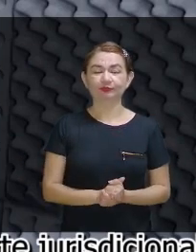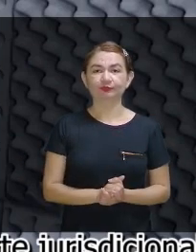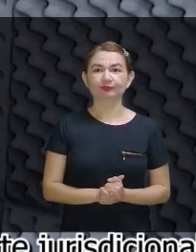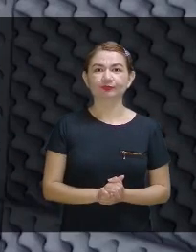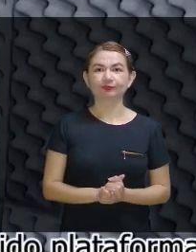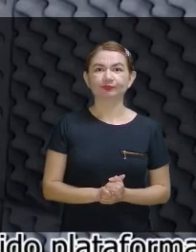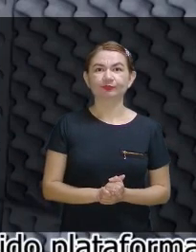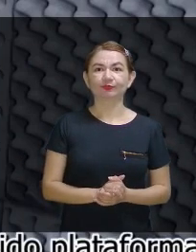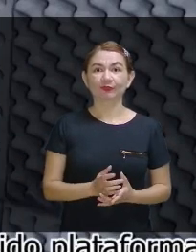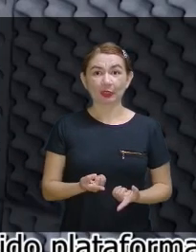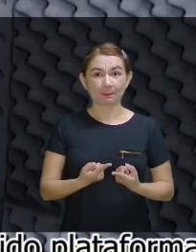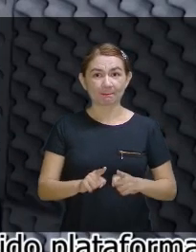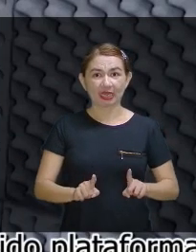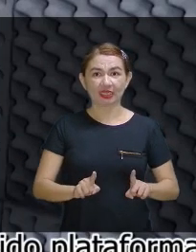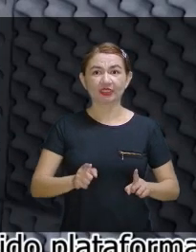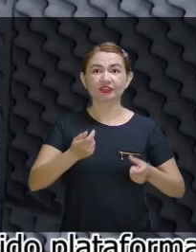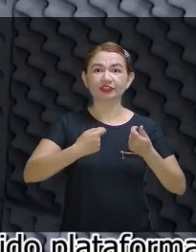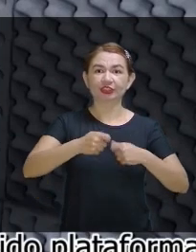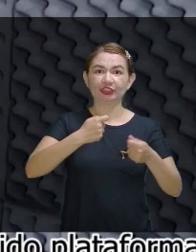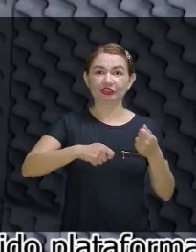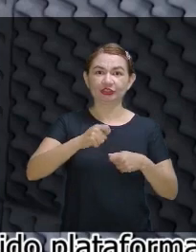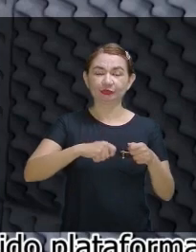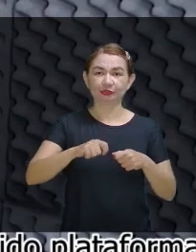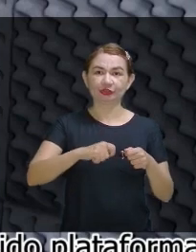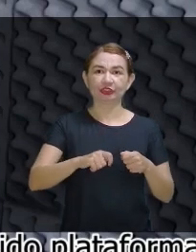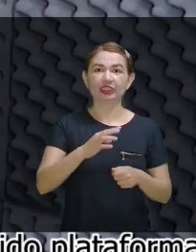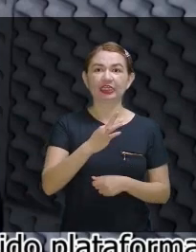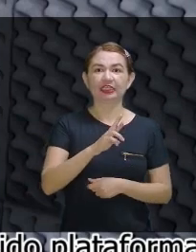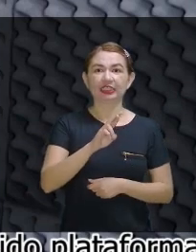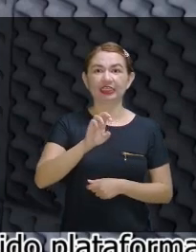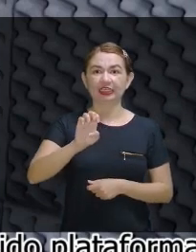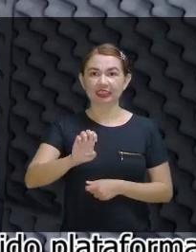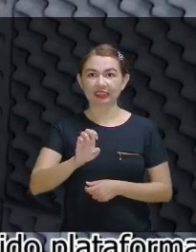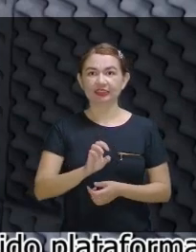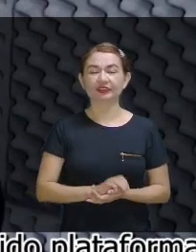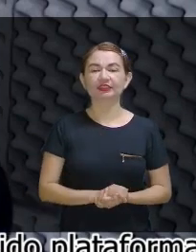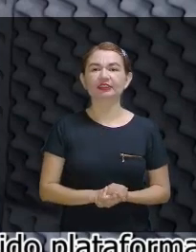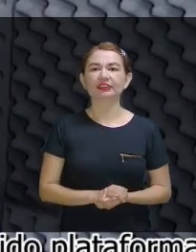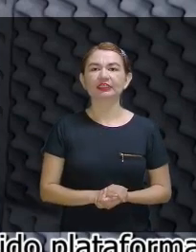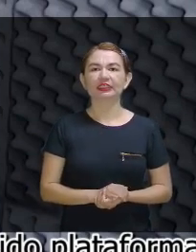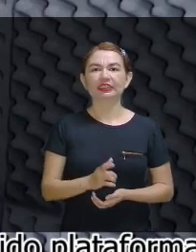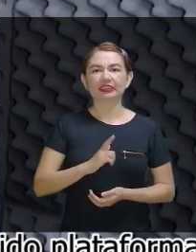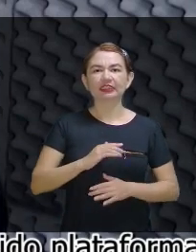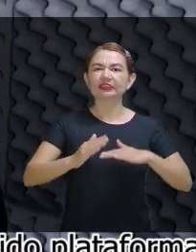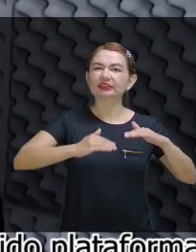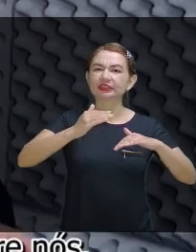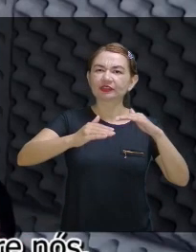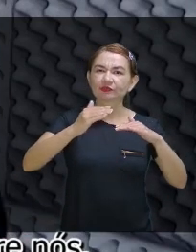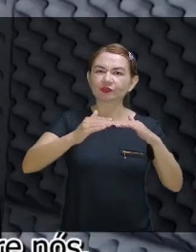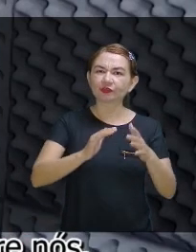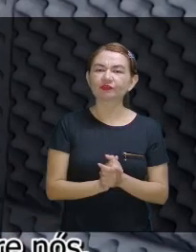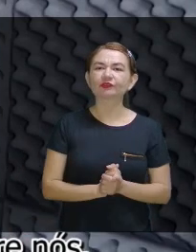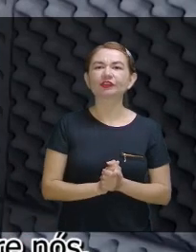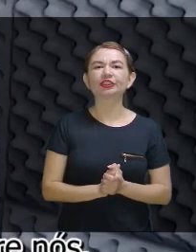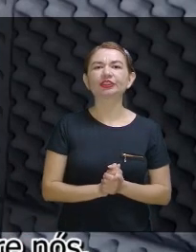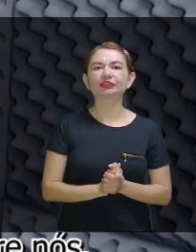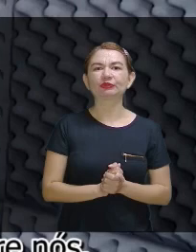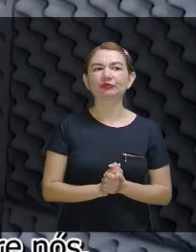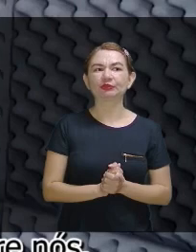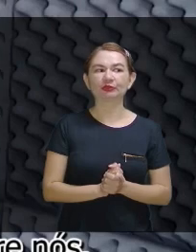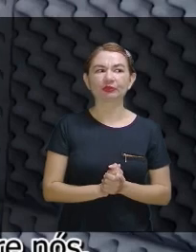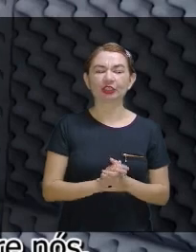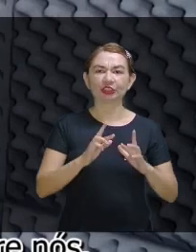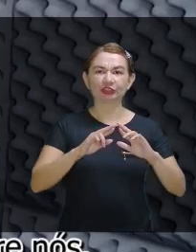Agora, na parte administrativa, muitos tribunais têm desenvolvido plataformas, softwares,